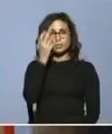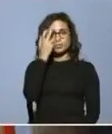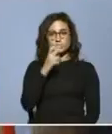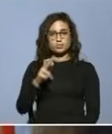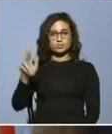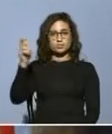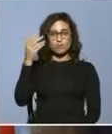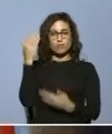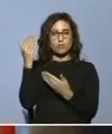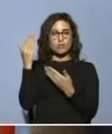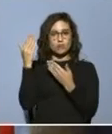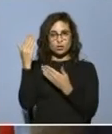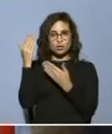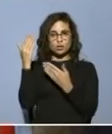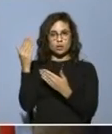Eterno